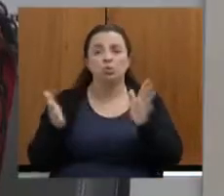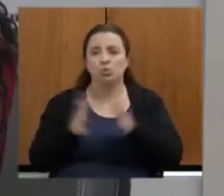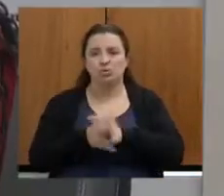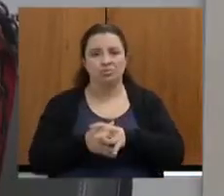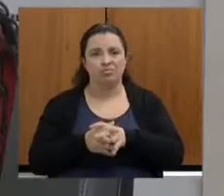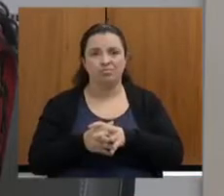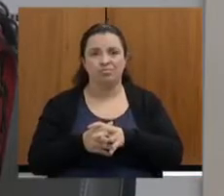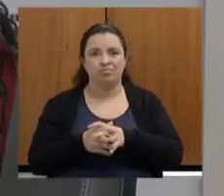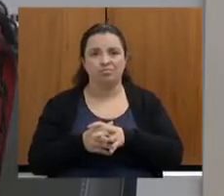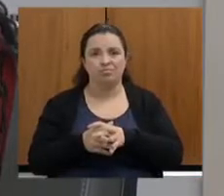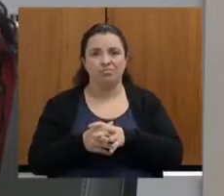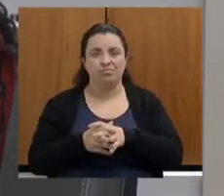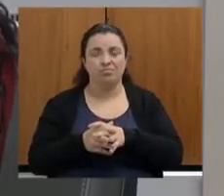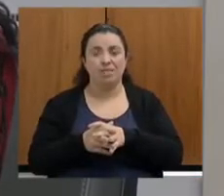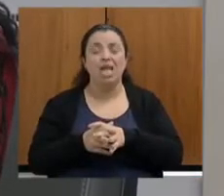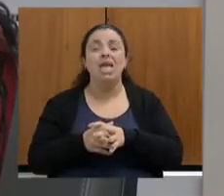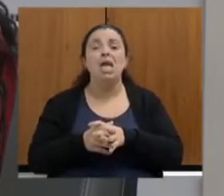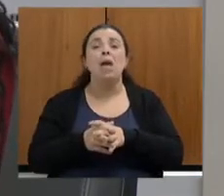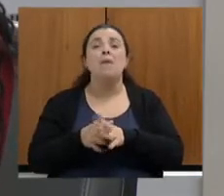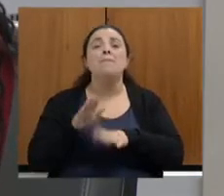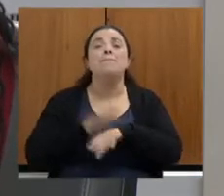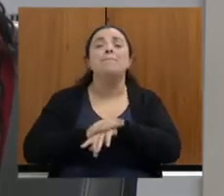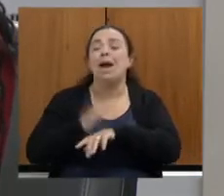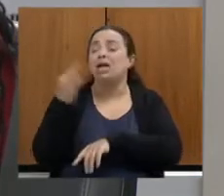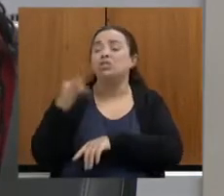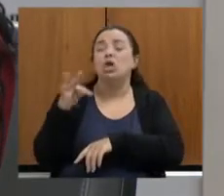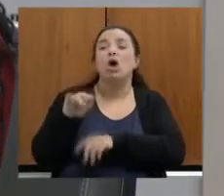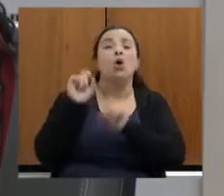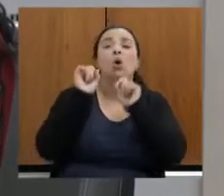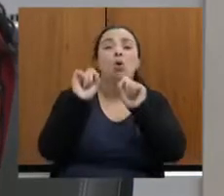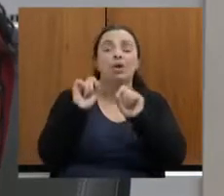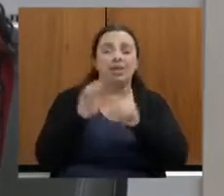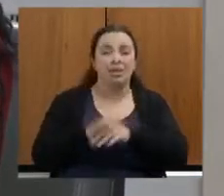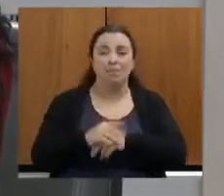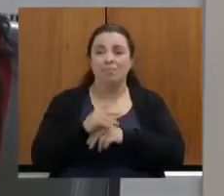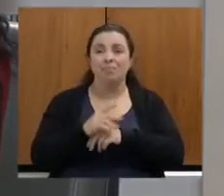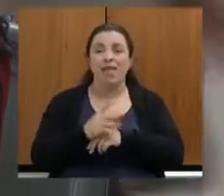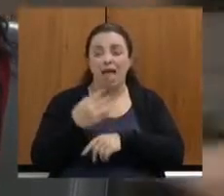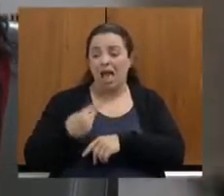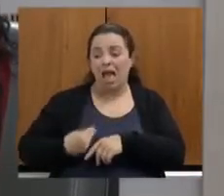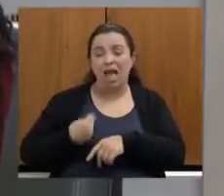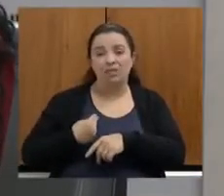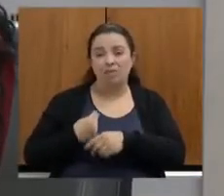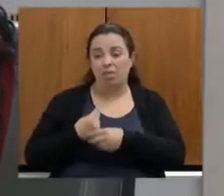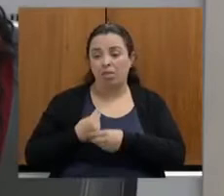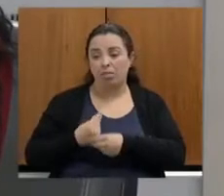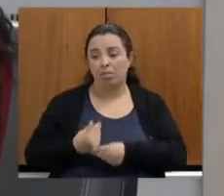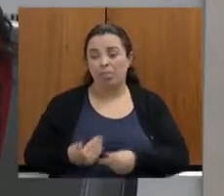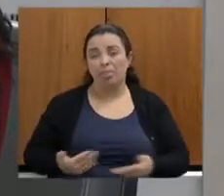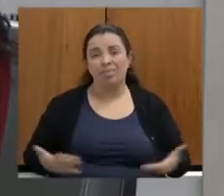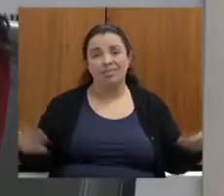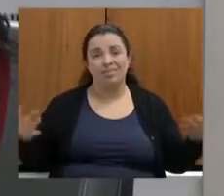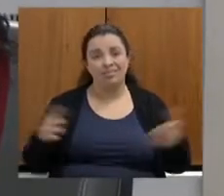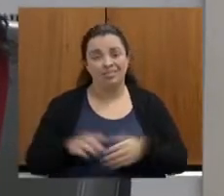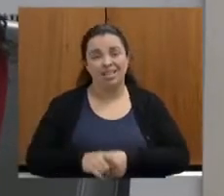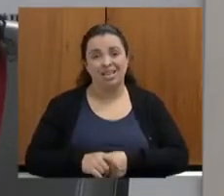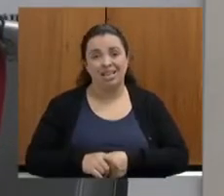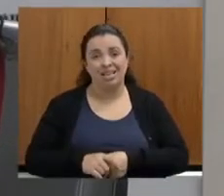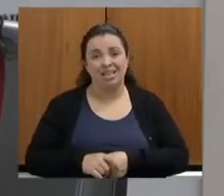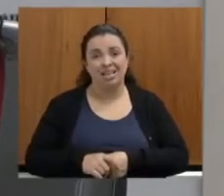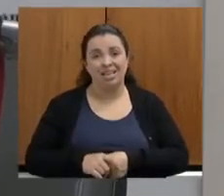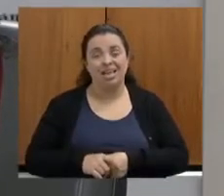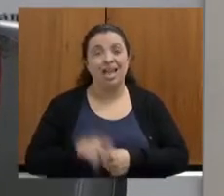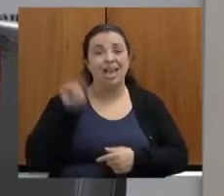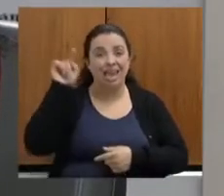e o mais doloroso é saber que as vidas estão acabando Hoje eu estou no Vale do Rio Doce eu tô vendo mulheres abordando